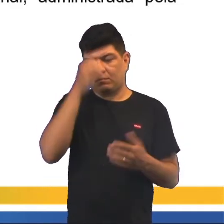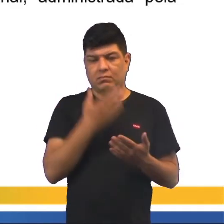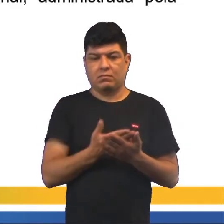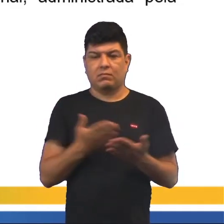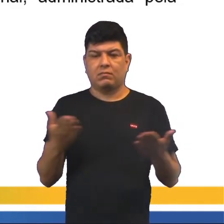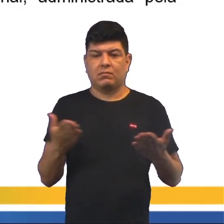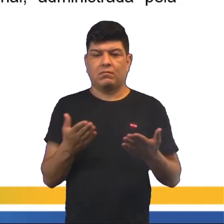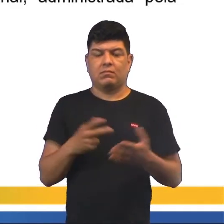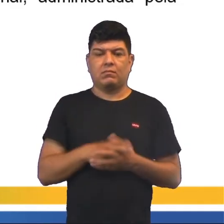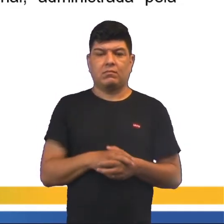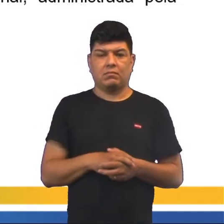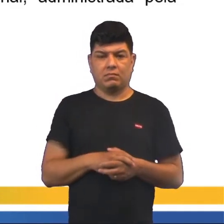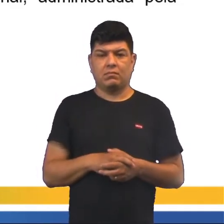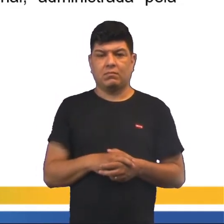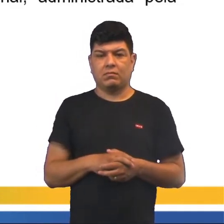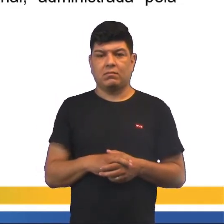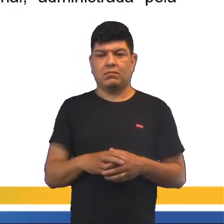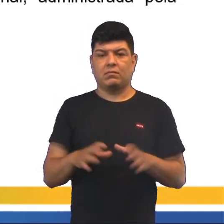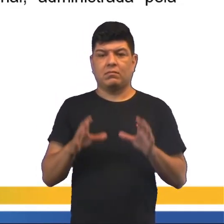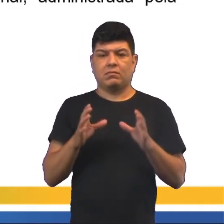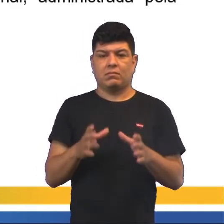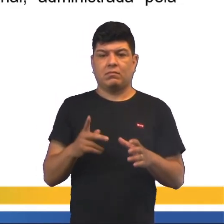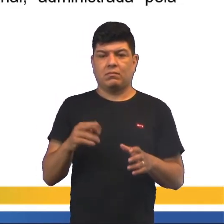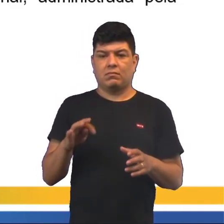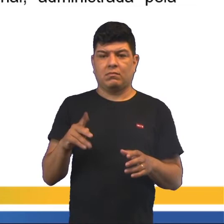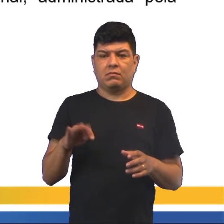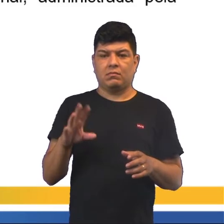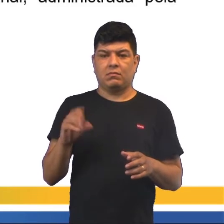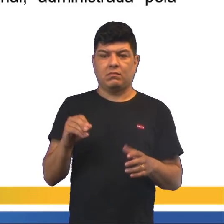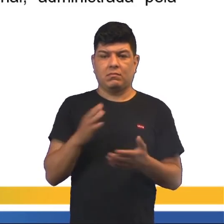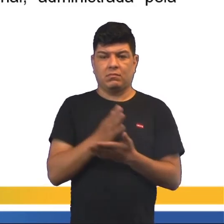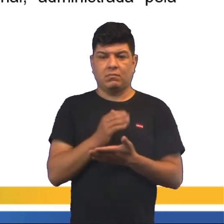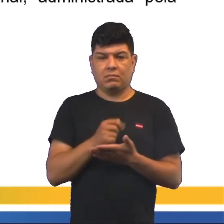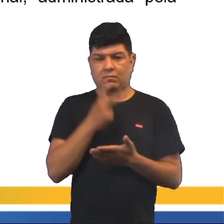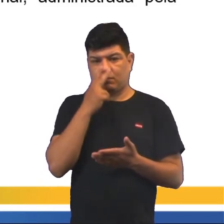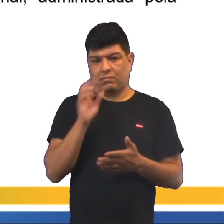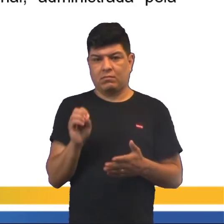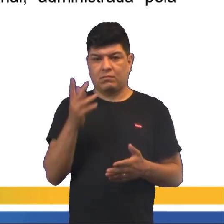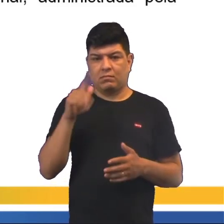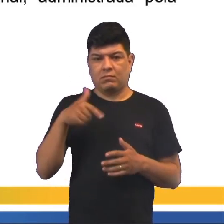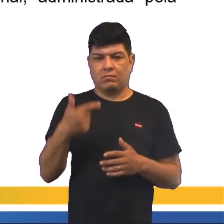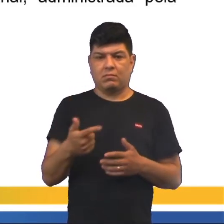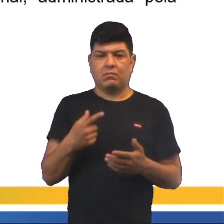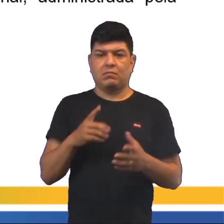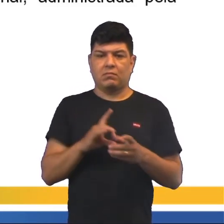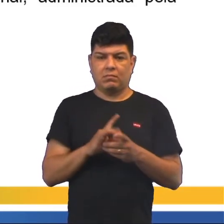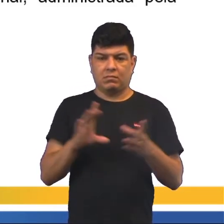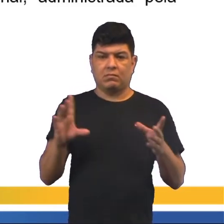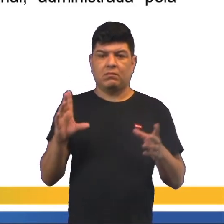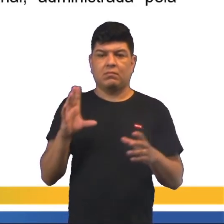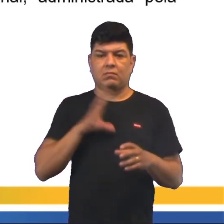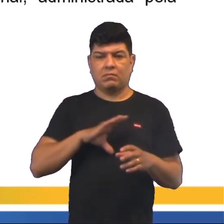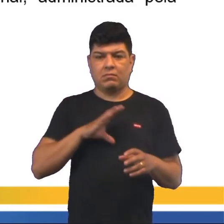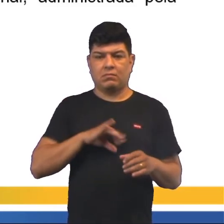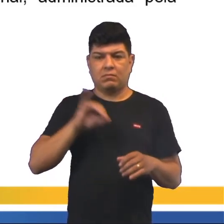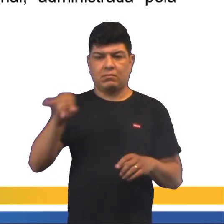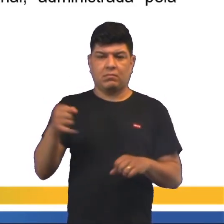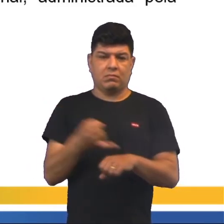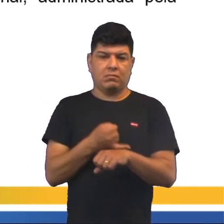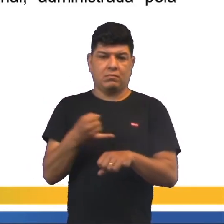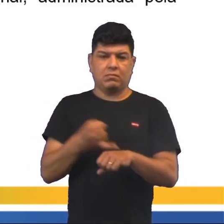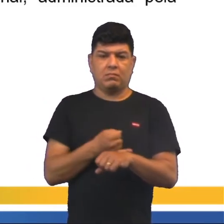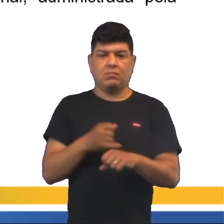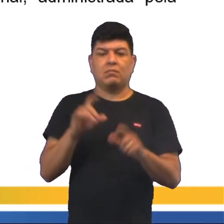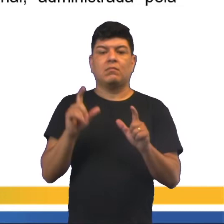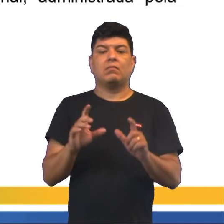aula de hoje. No âmbito da partilha da Palestina, realizada após uma série de debates e acordos diplomáticos,